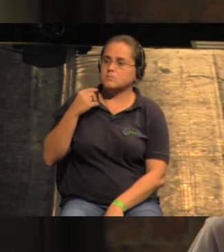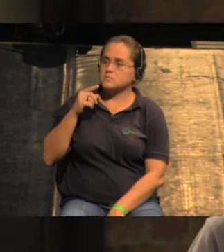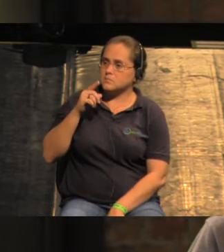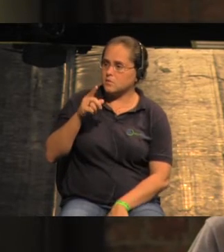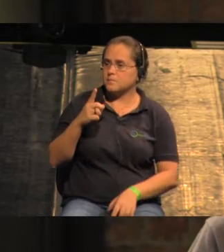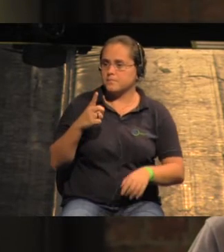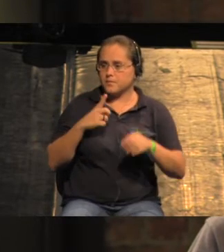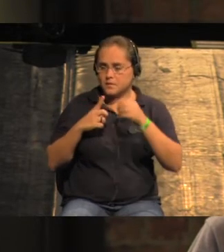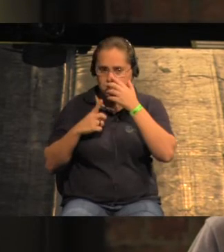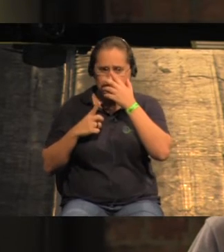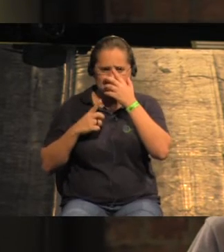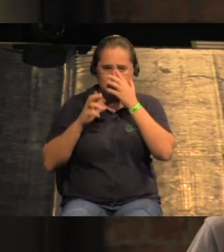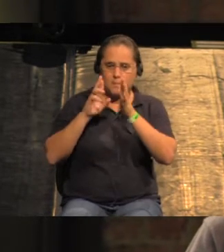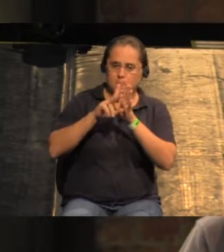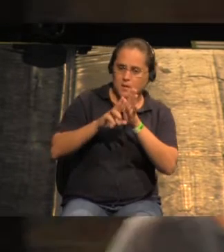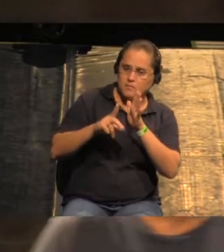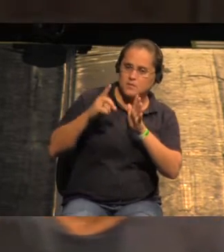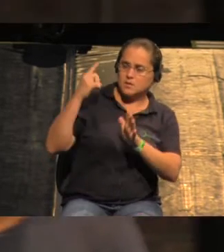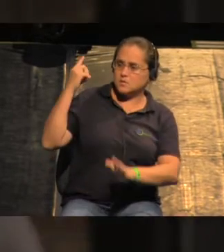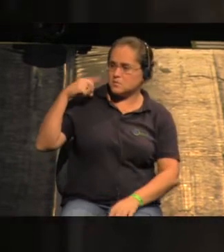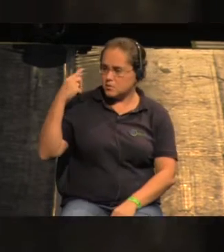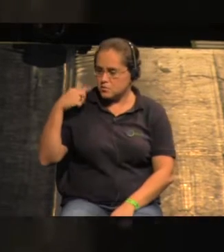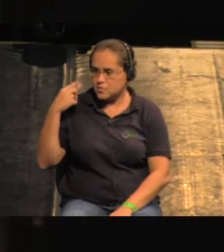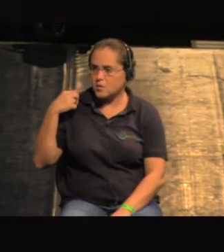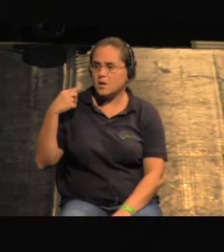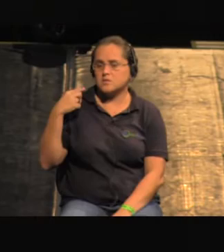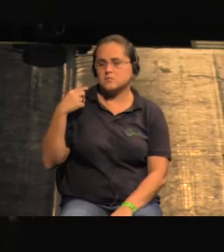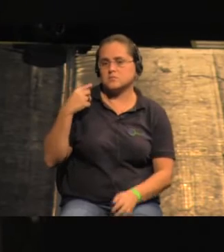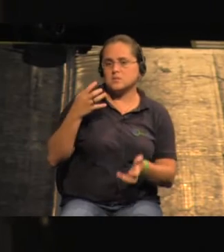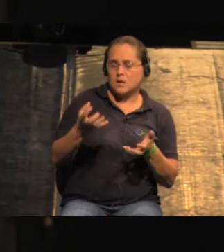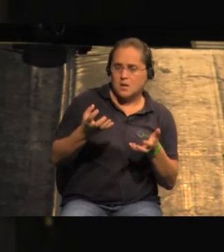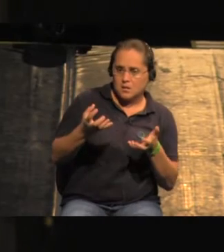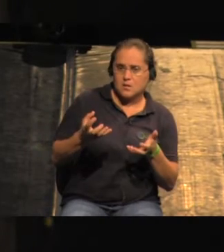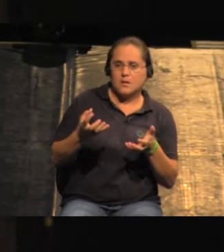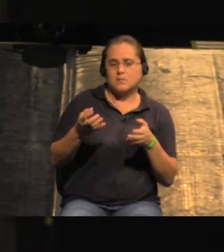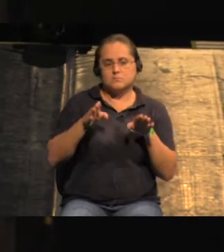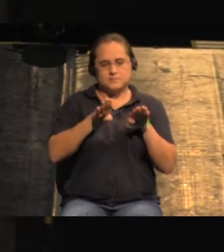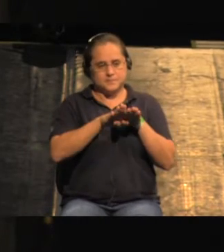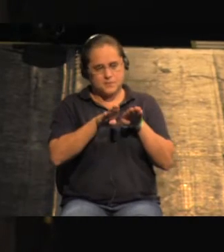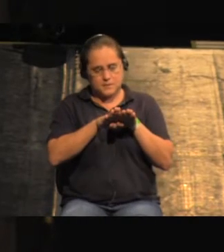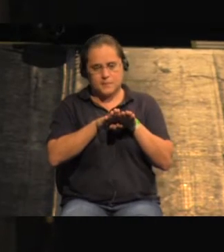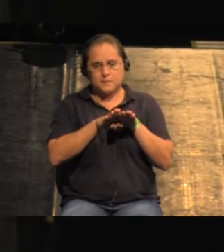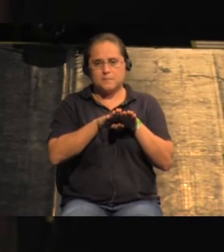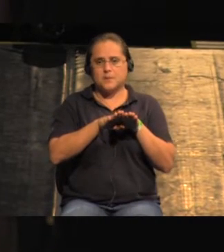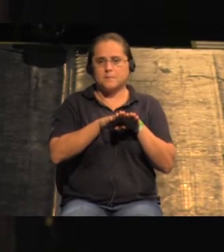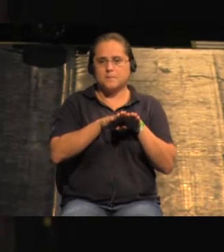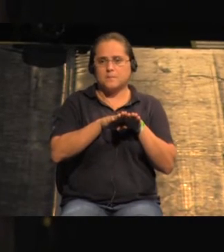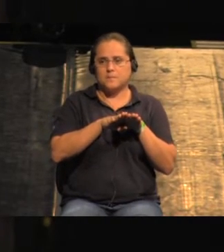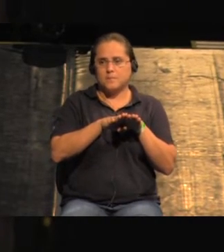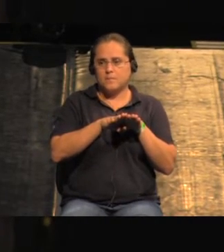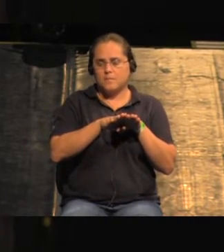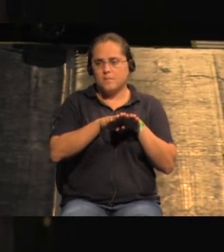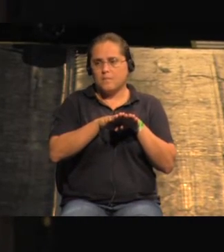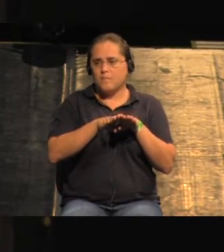Então você tinha vários advogados ou pessoas que queriam, e também